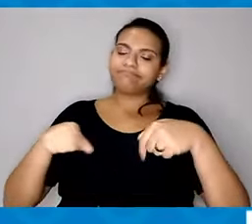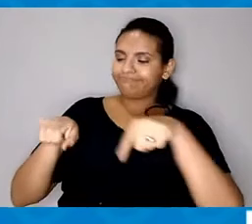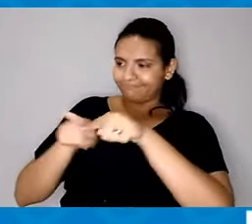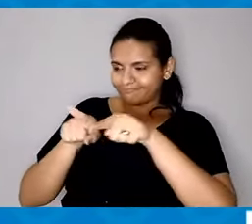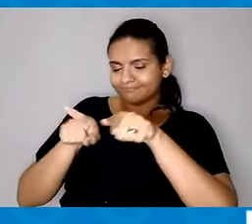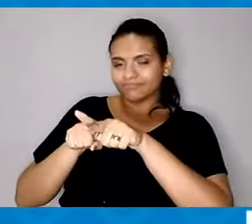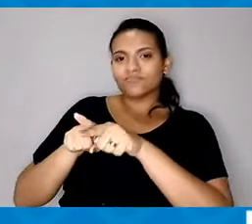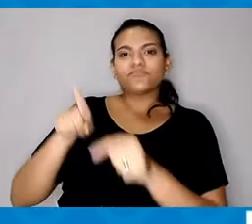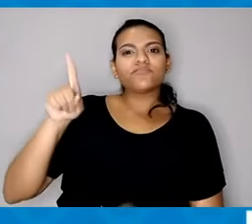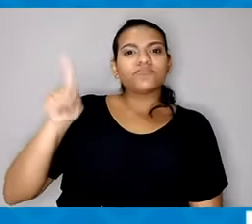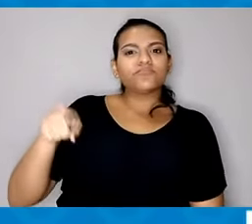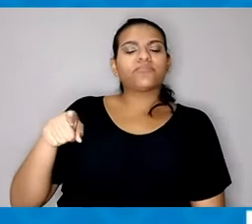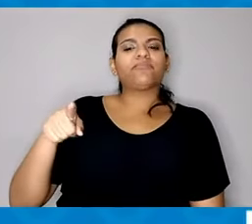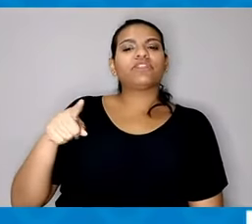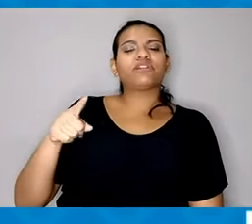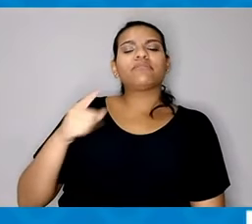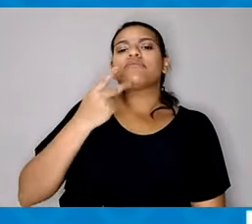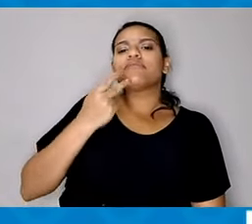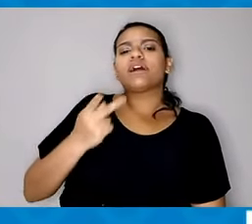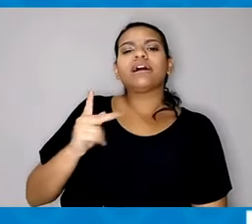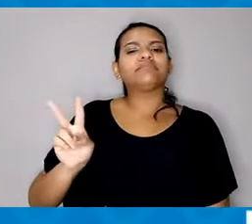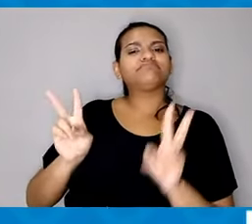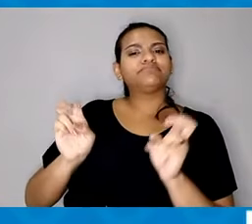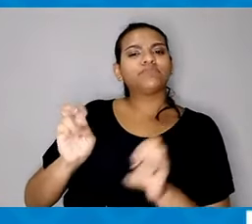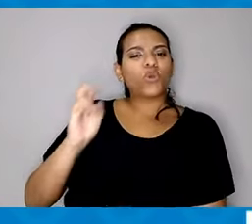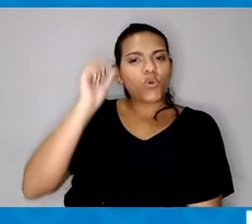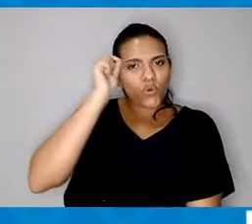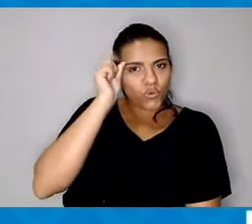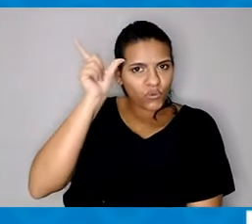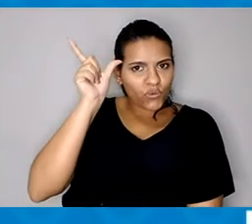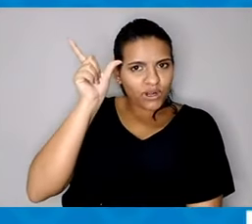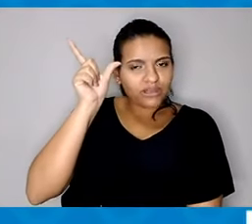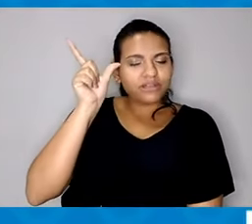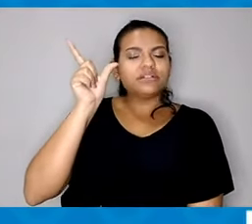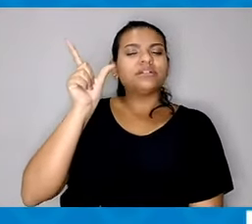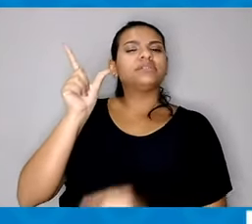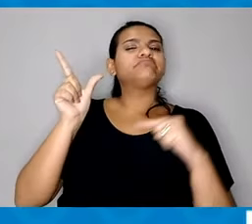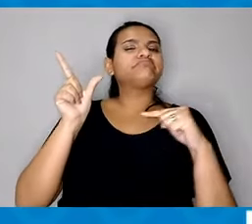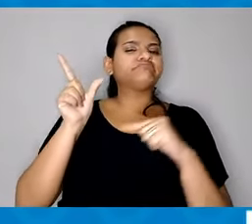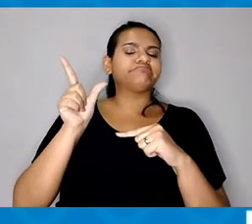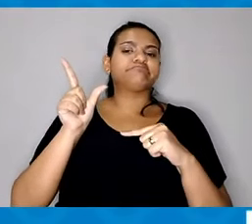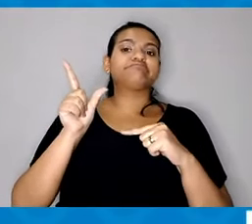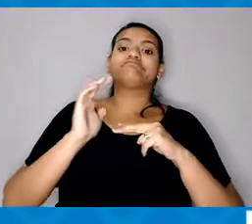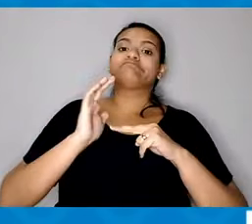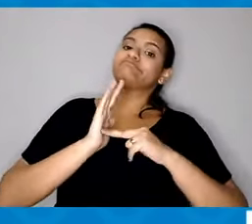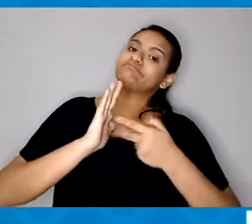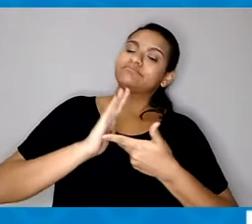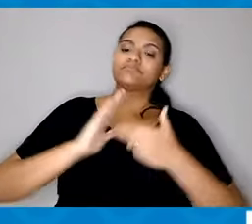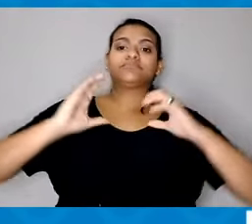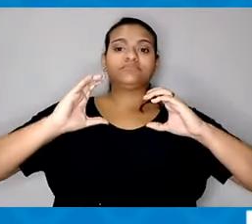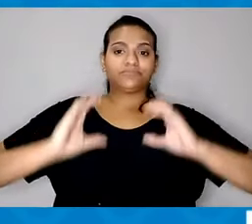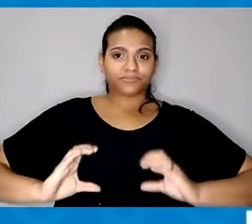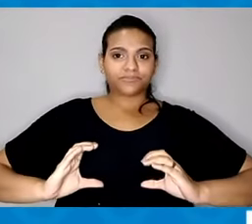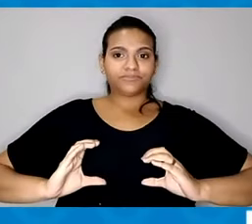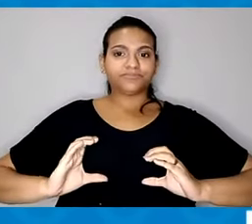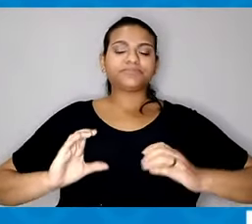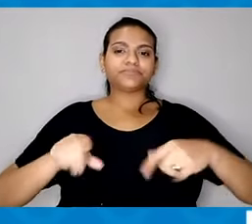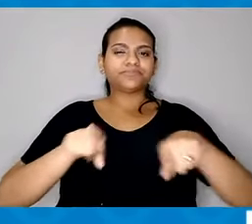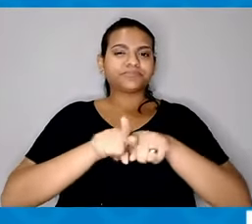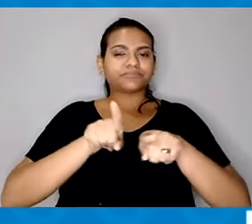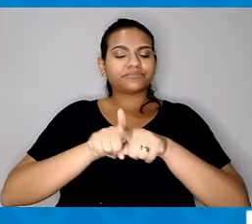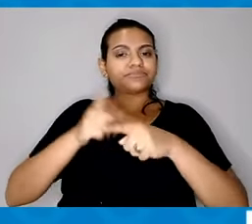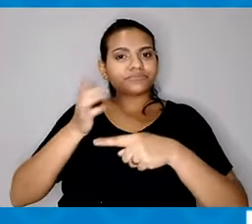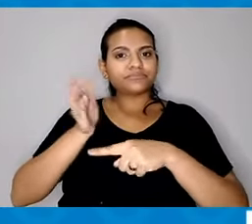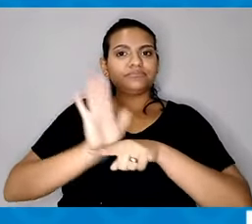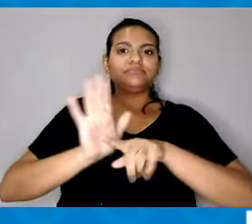envolve comportamentos, eu entendo que isso também contribua para o papel cidadão, né? Para a cidadania desses jovens.